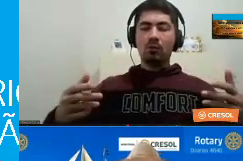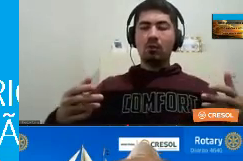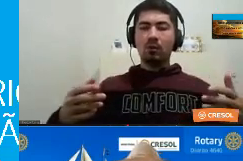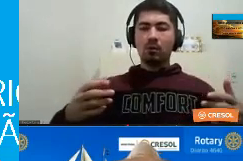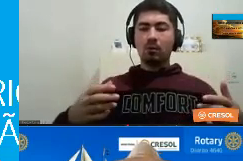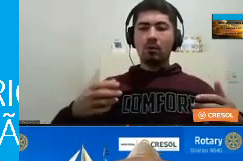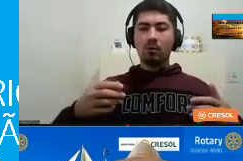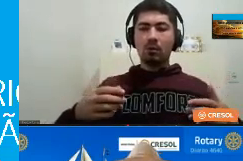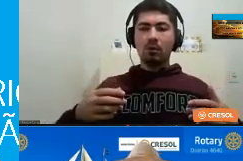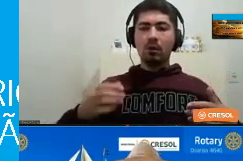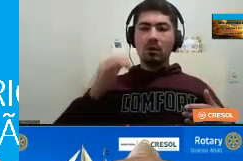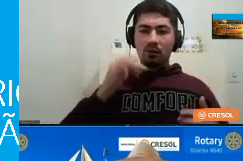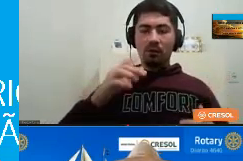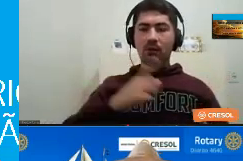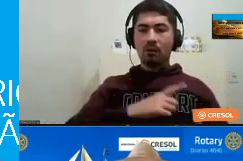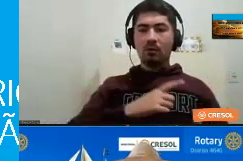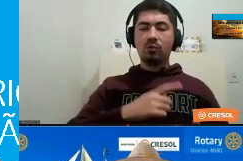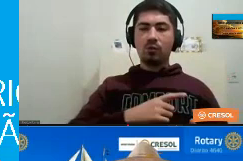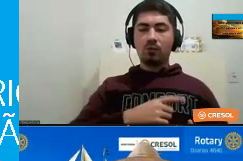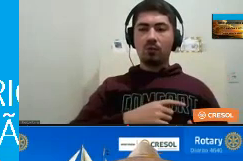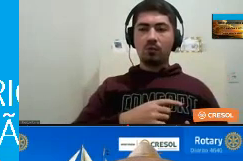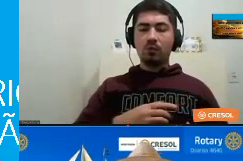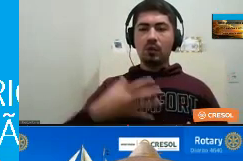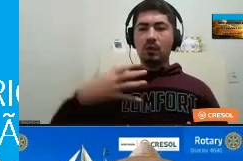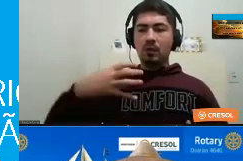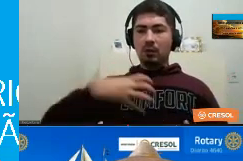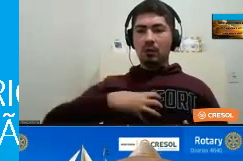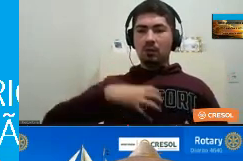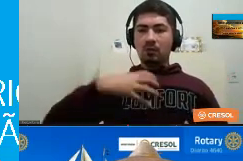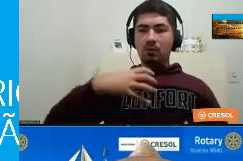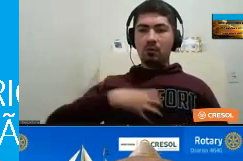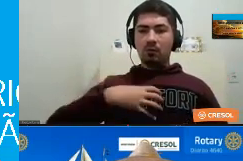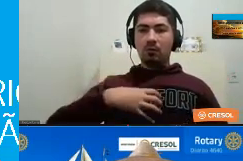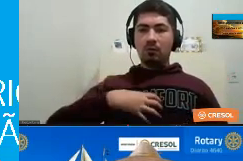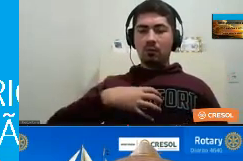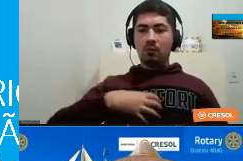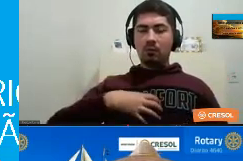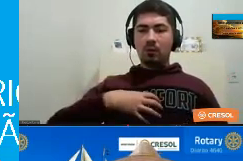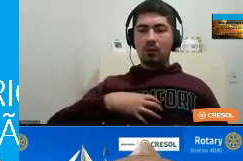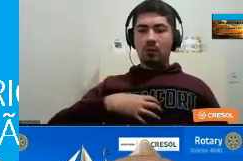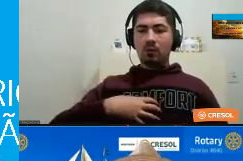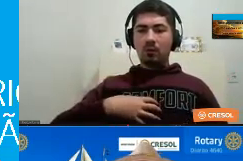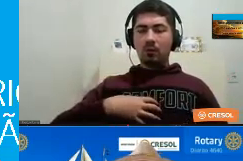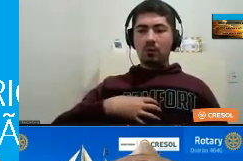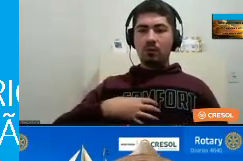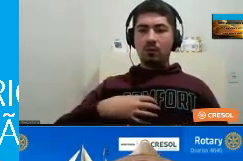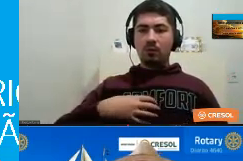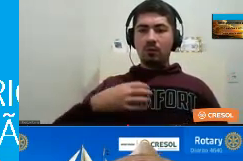E se tiver, utilize disso, se faça desse limão uma limonada.